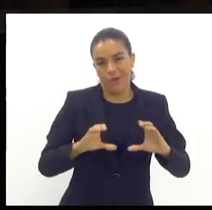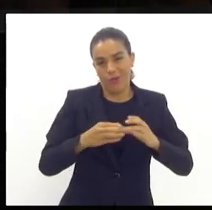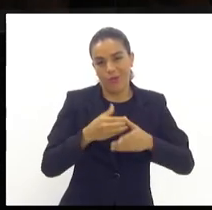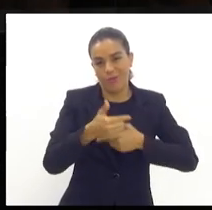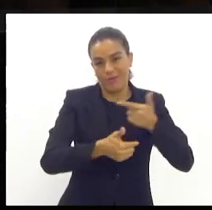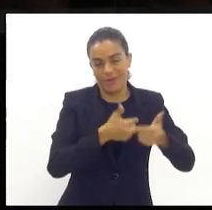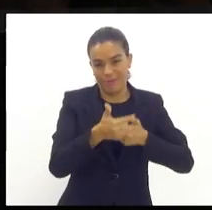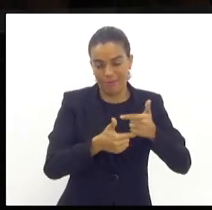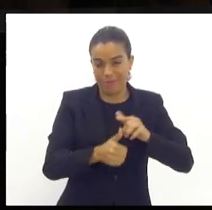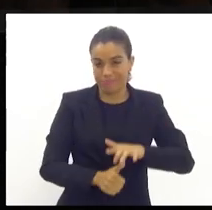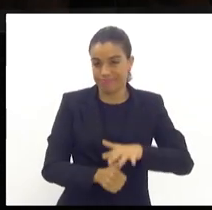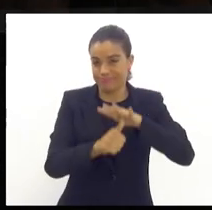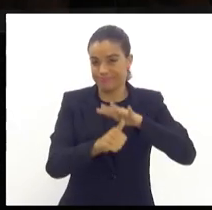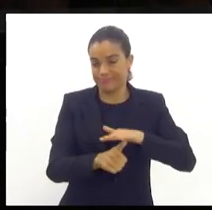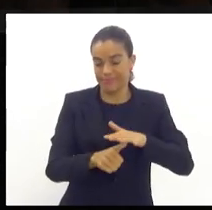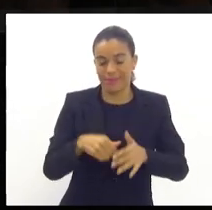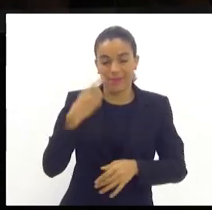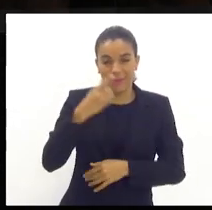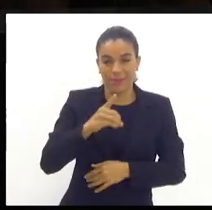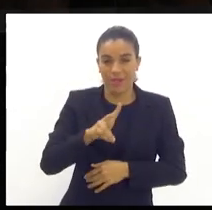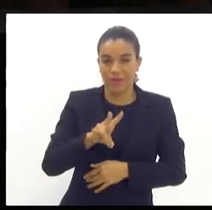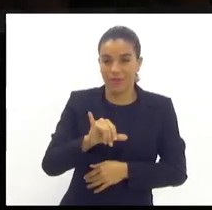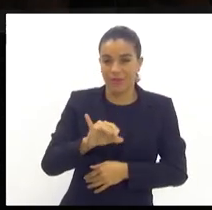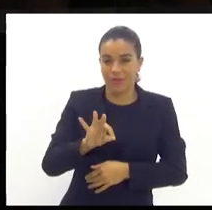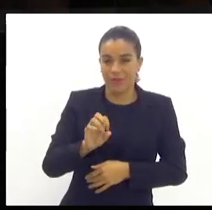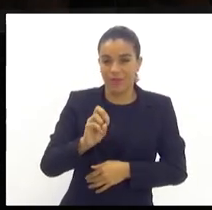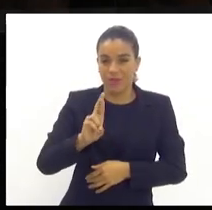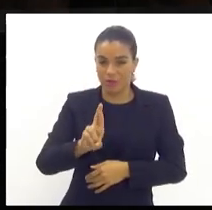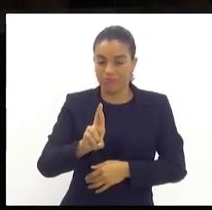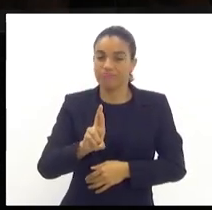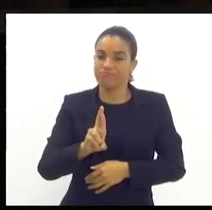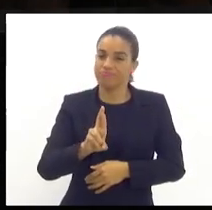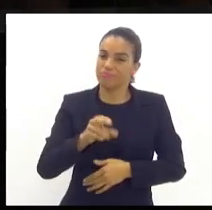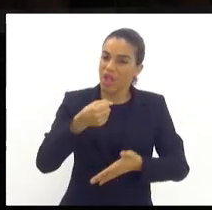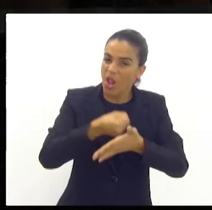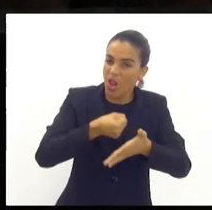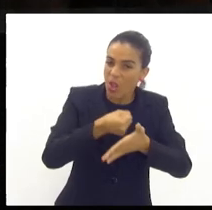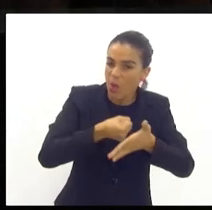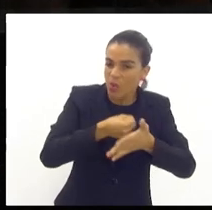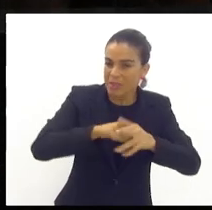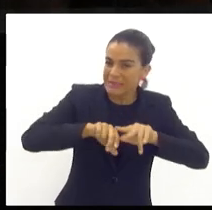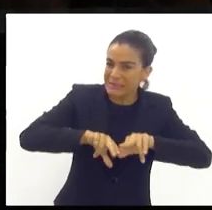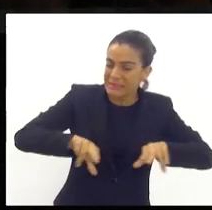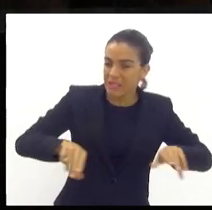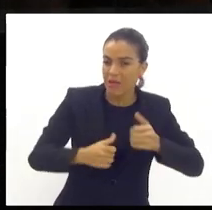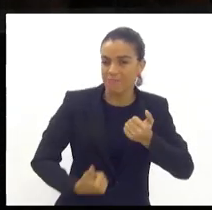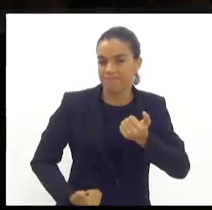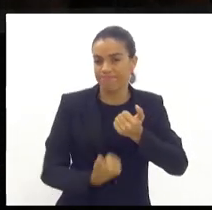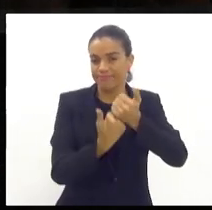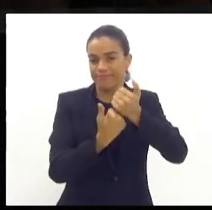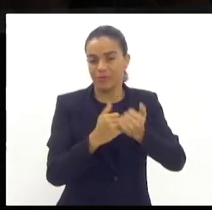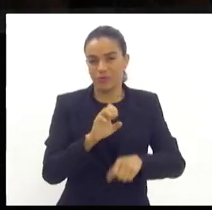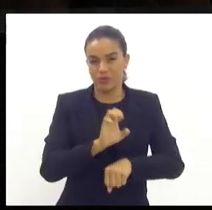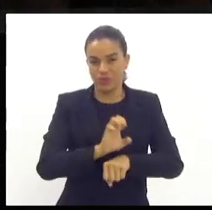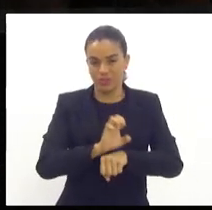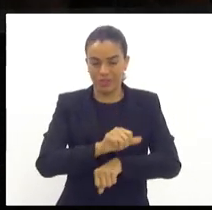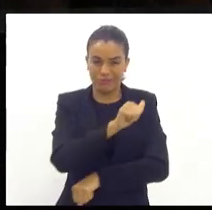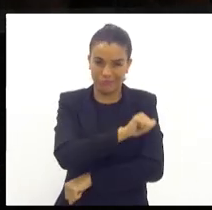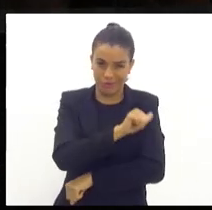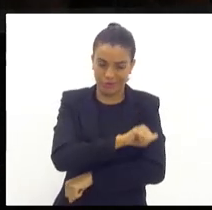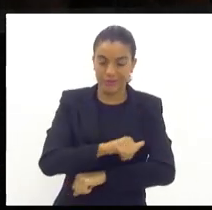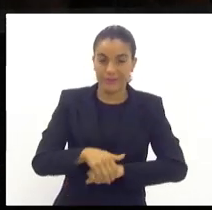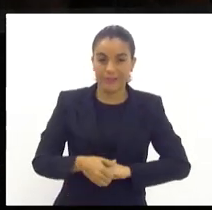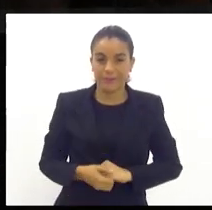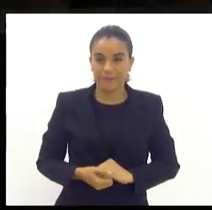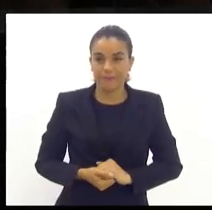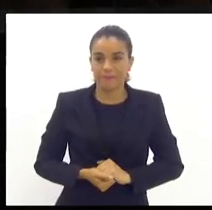presidida pelo deputado Vitor Júnior, frente de lutas a favor do nosso Estado do Rio de